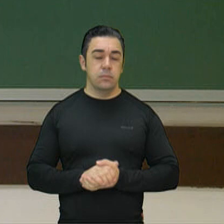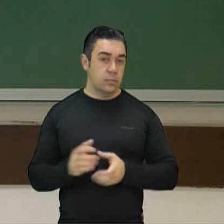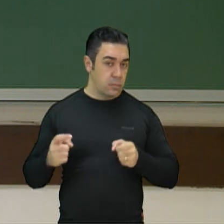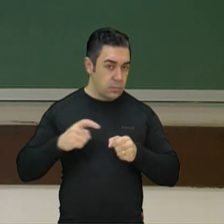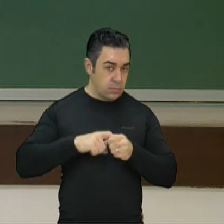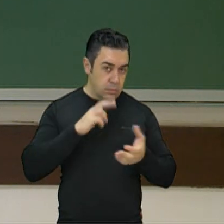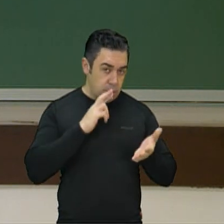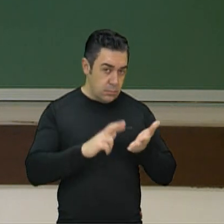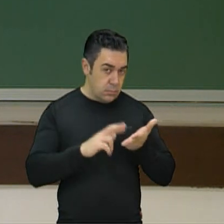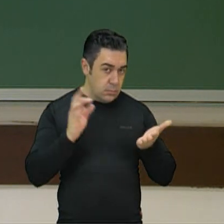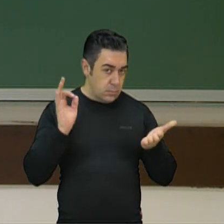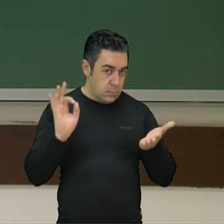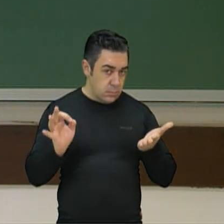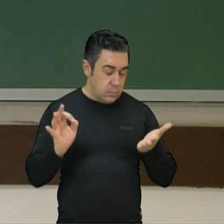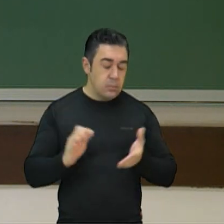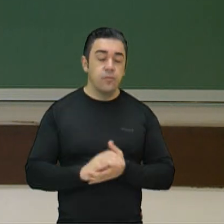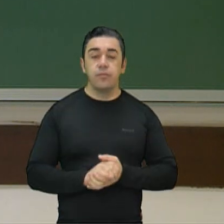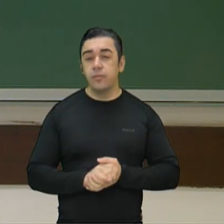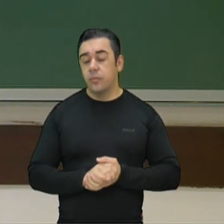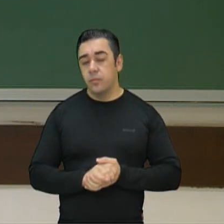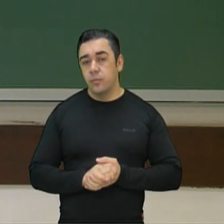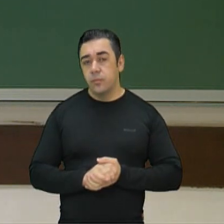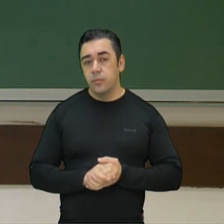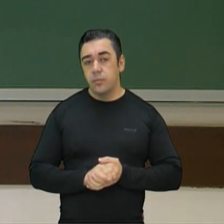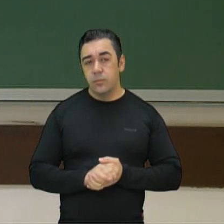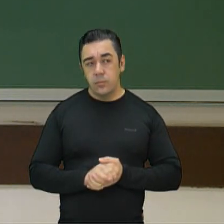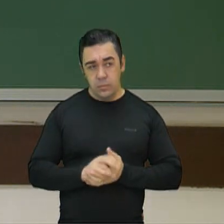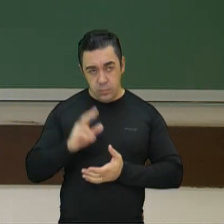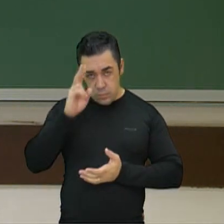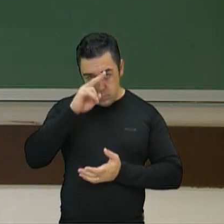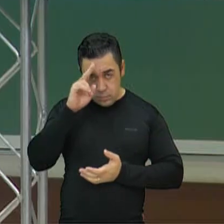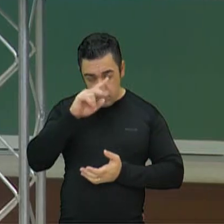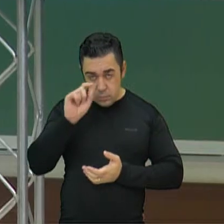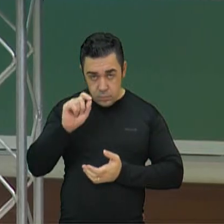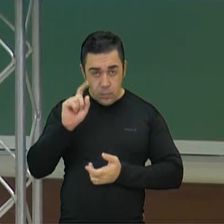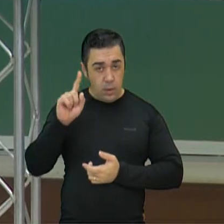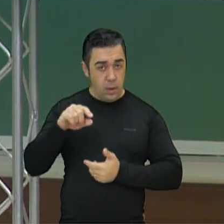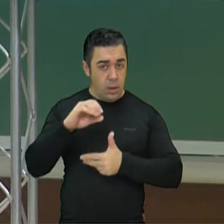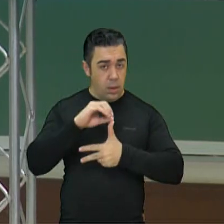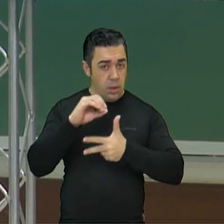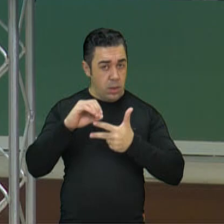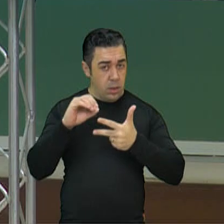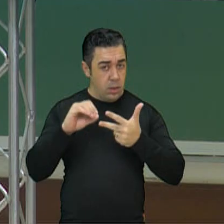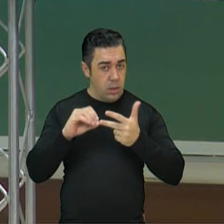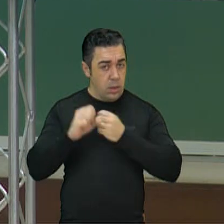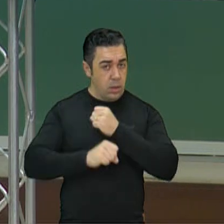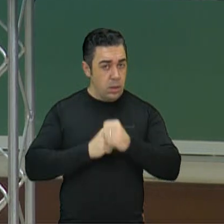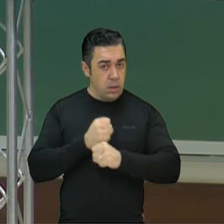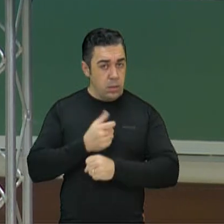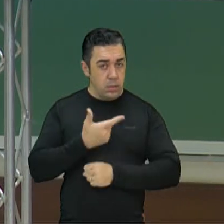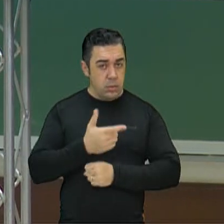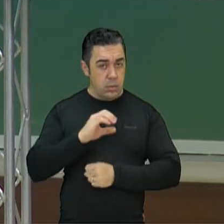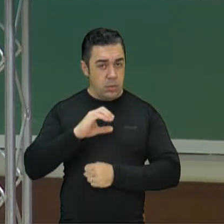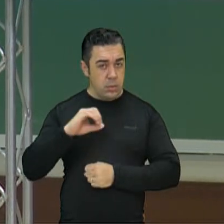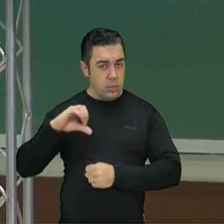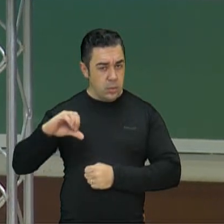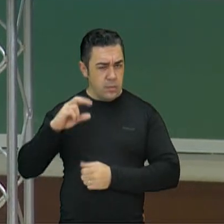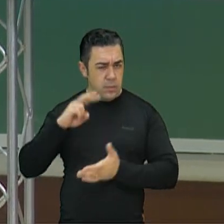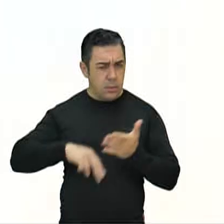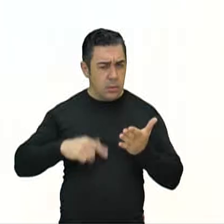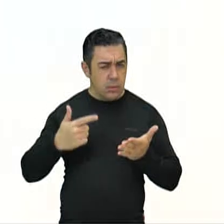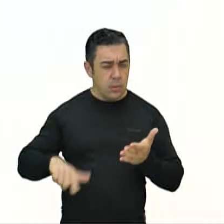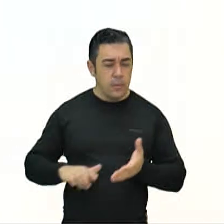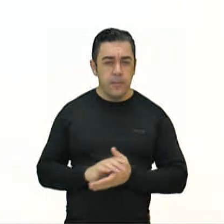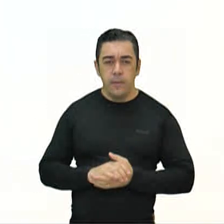Voltando então, pessoal, na resolução do exercício, lembrando que ele é do Enem de 2009. Vamos ler novamente.